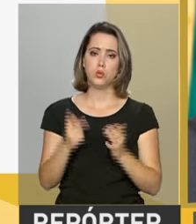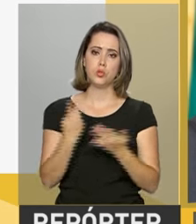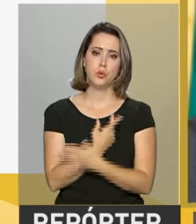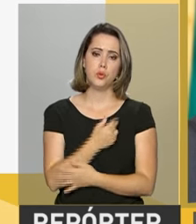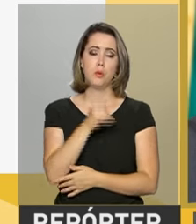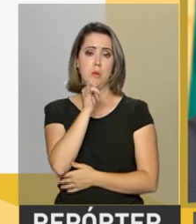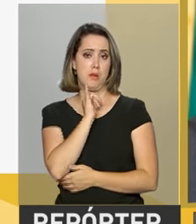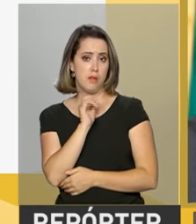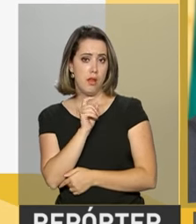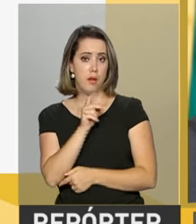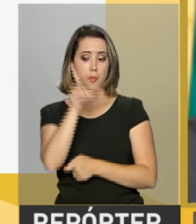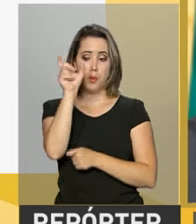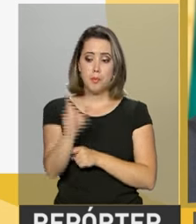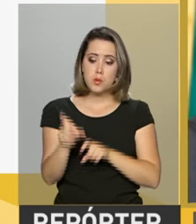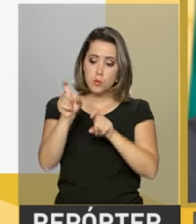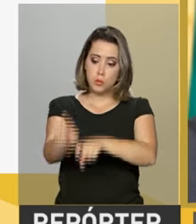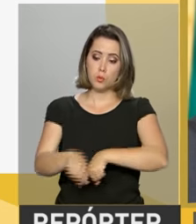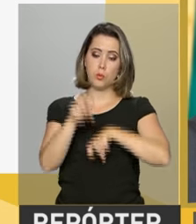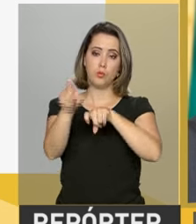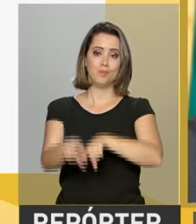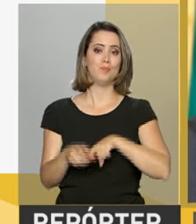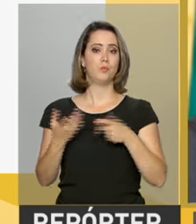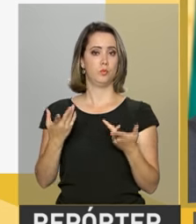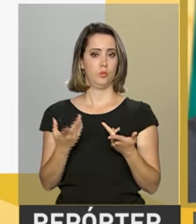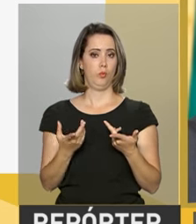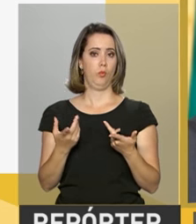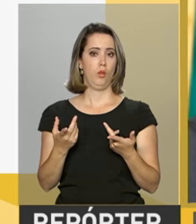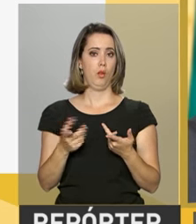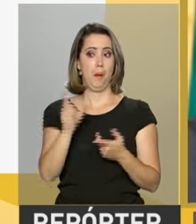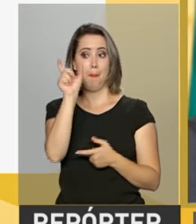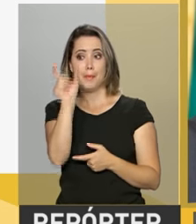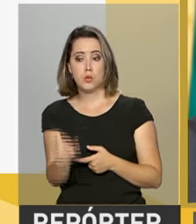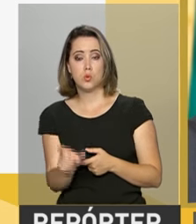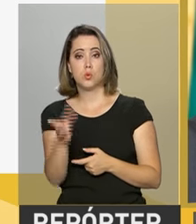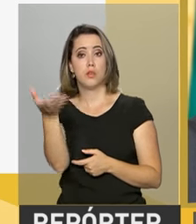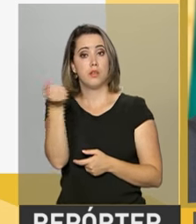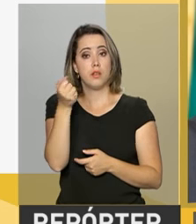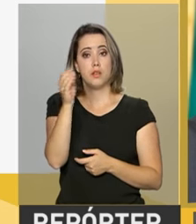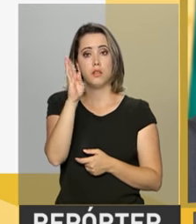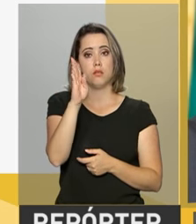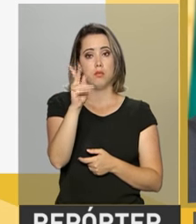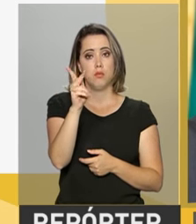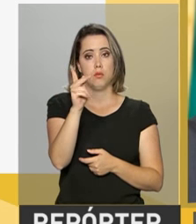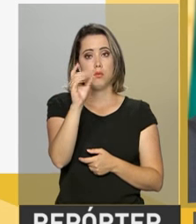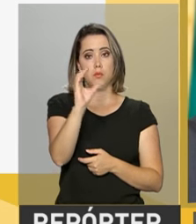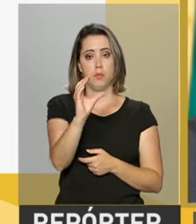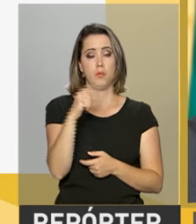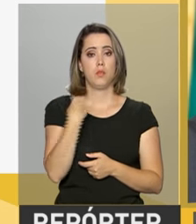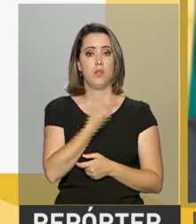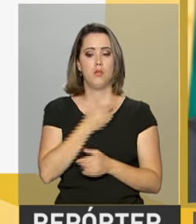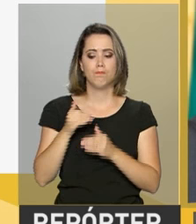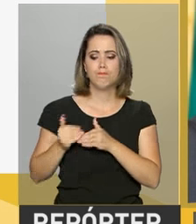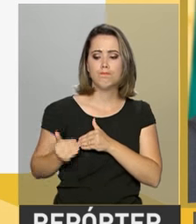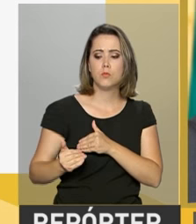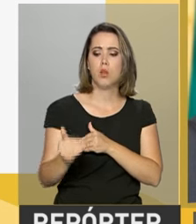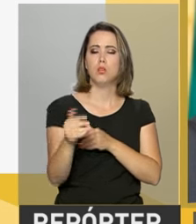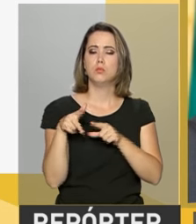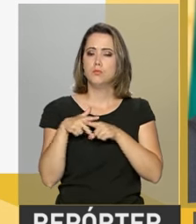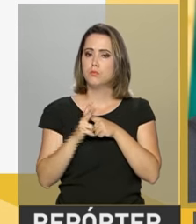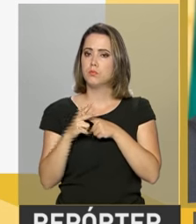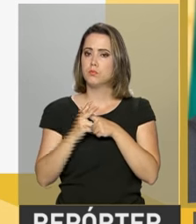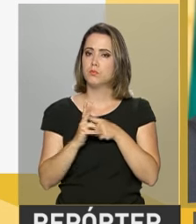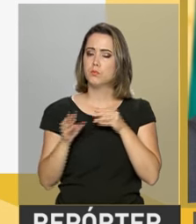questão do trabalhador rural, a questão do benefício de prestação continuada. Então, nós fomos adaptando